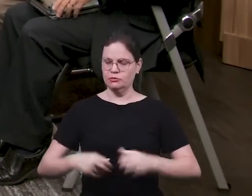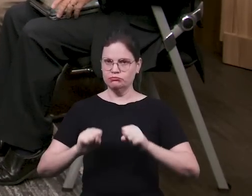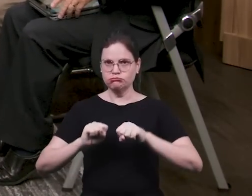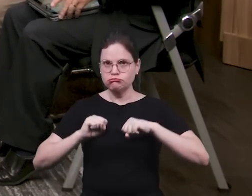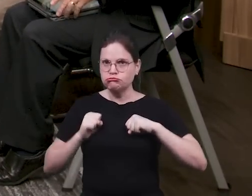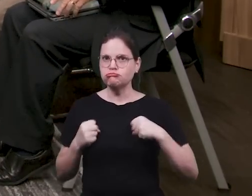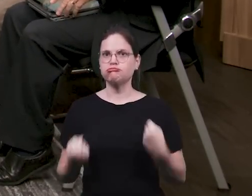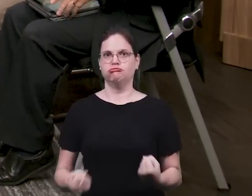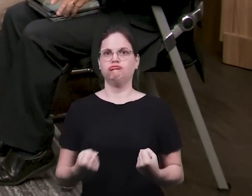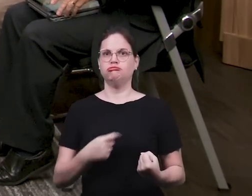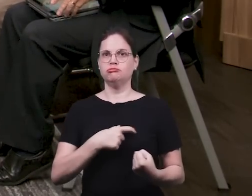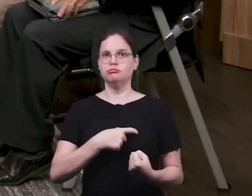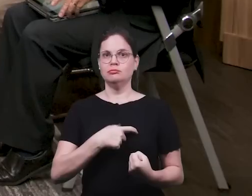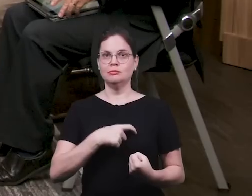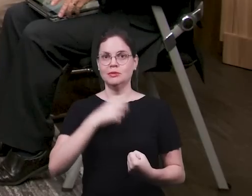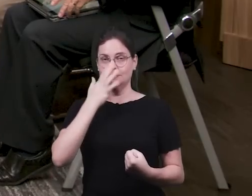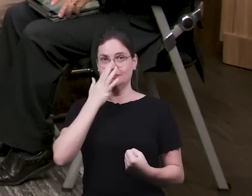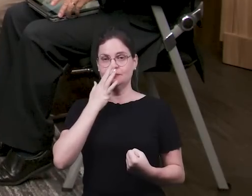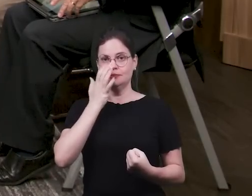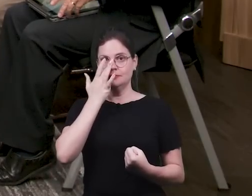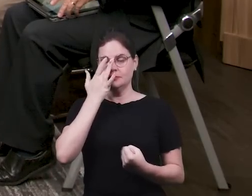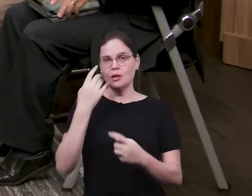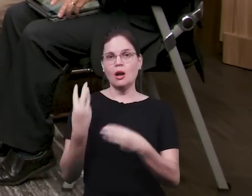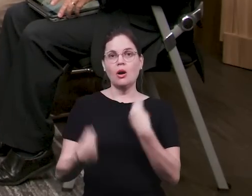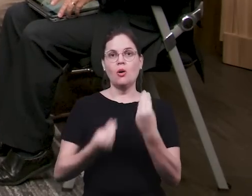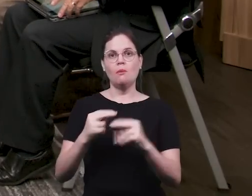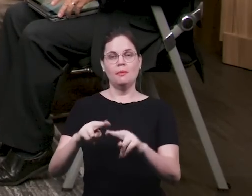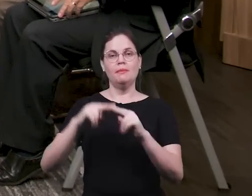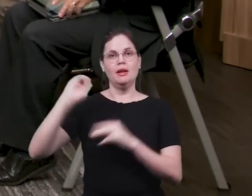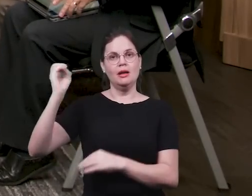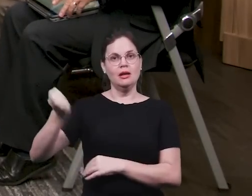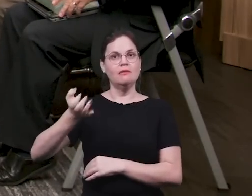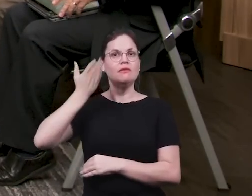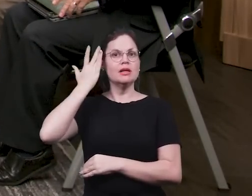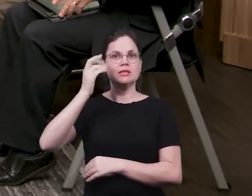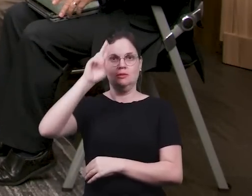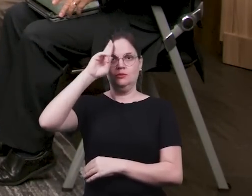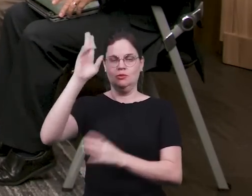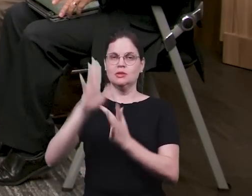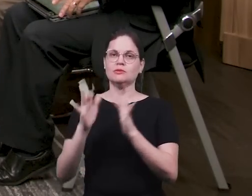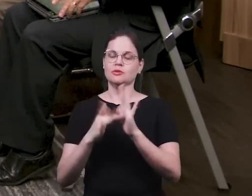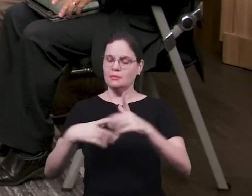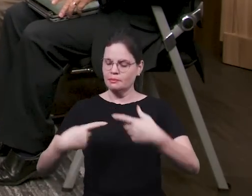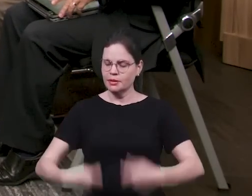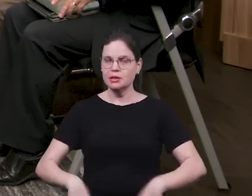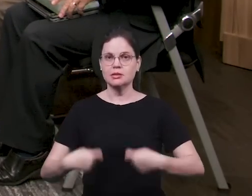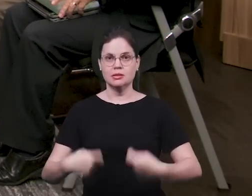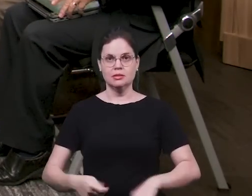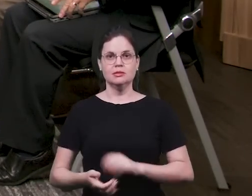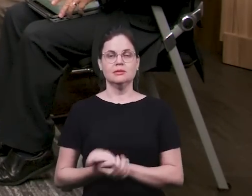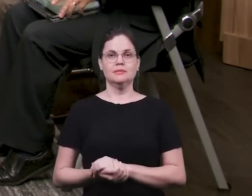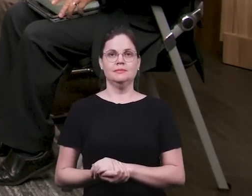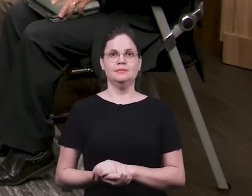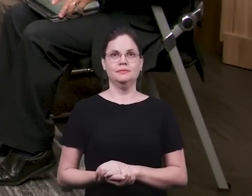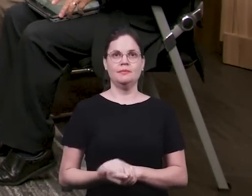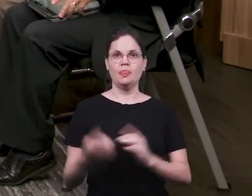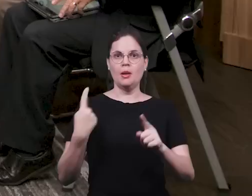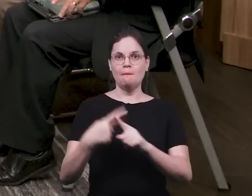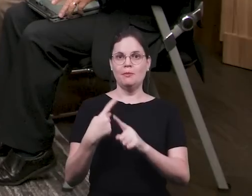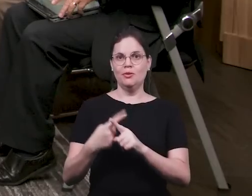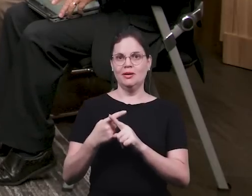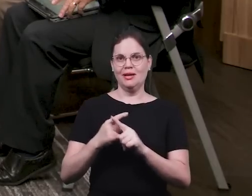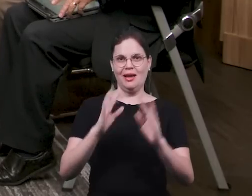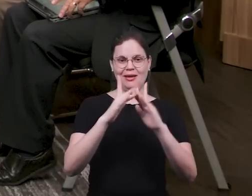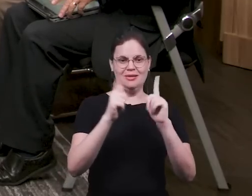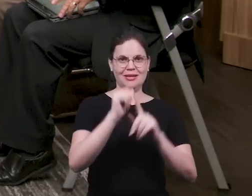foi? Pega logo na frente com a revelação de Jesus. A palavra que estava escondida, ela